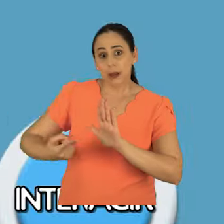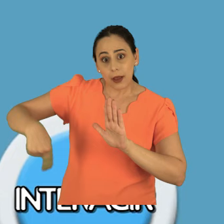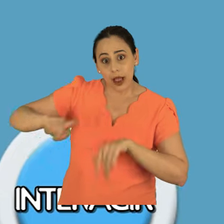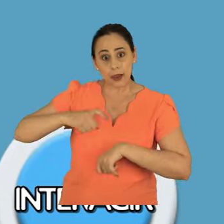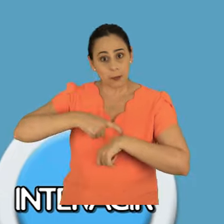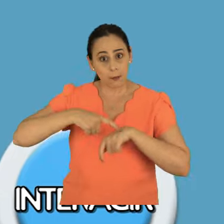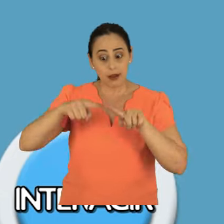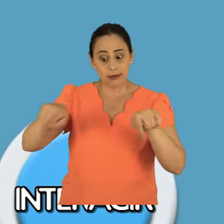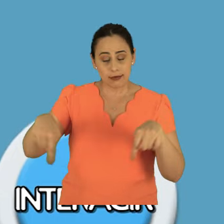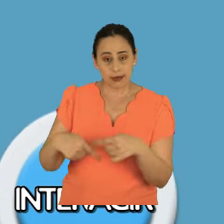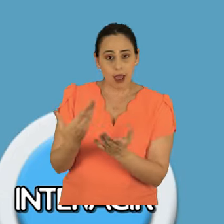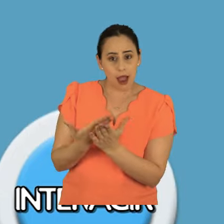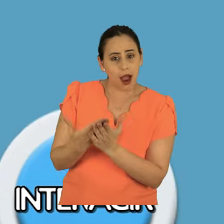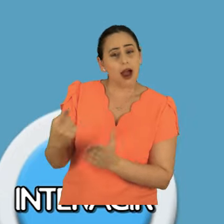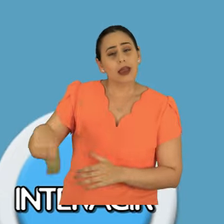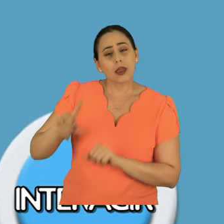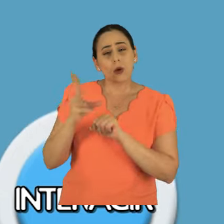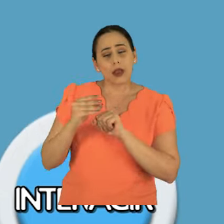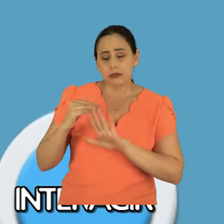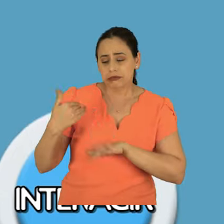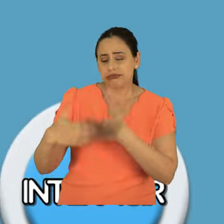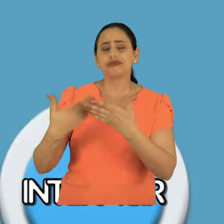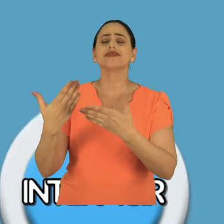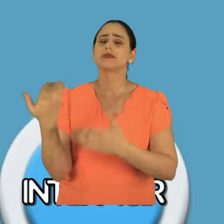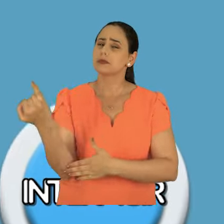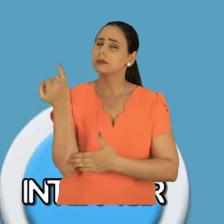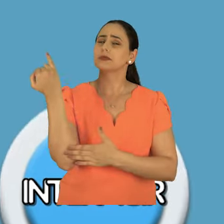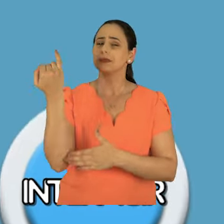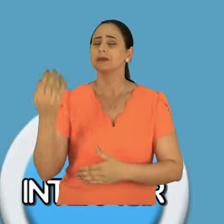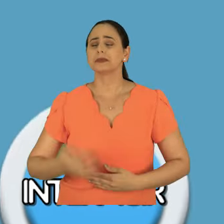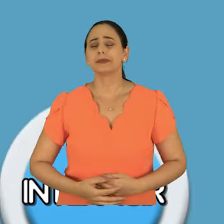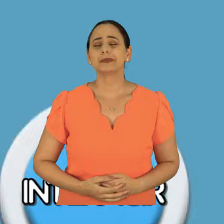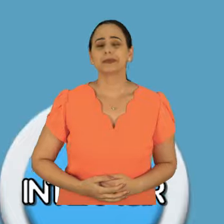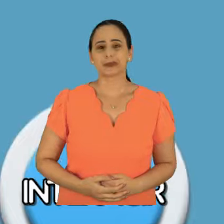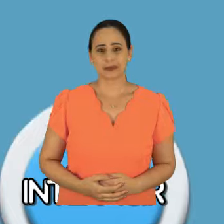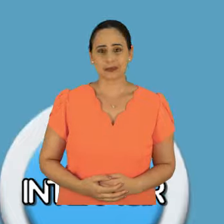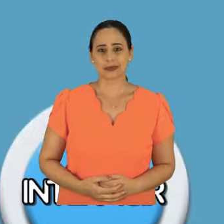para aprimorar esses conhecimentos dos alunos, eu acho que é muito positivo.